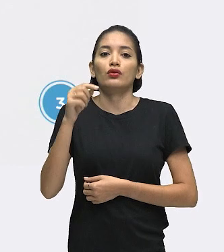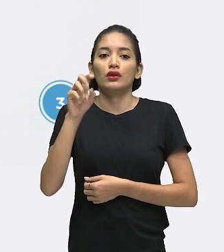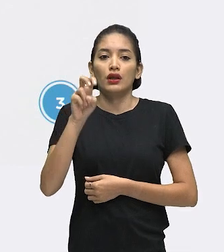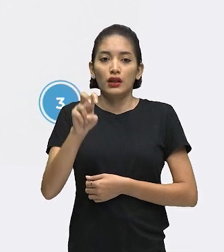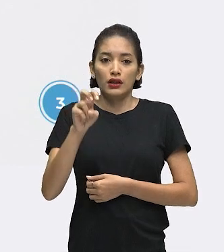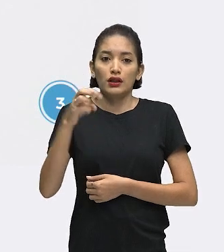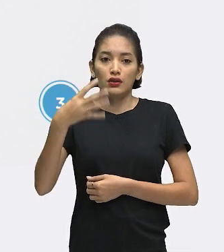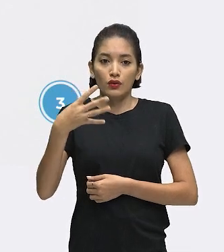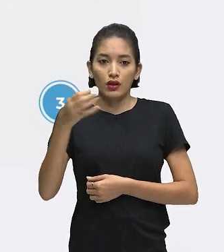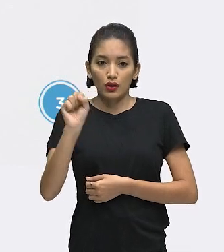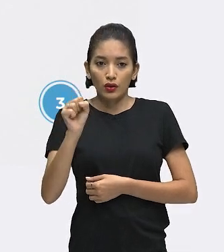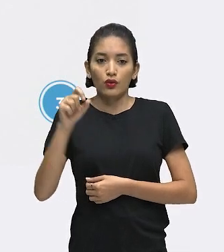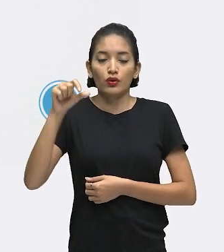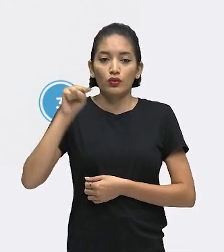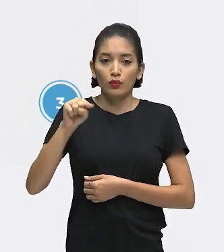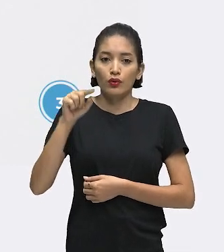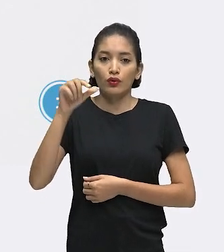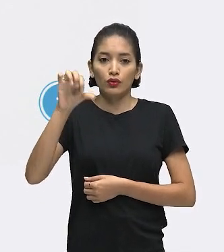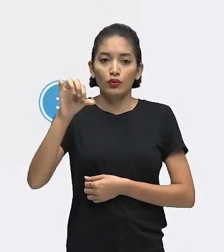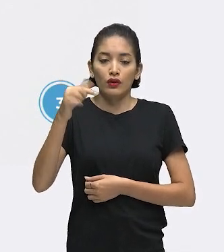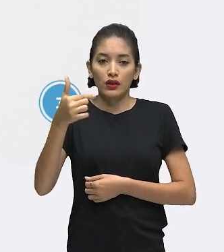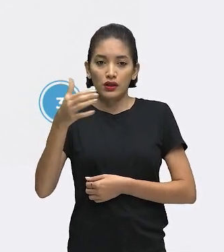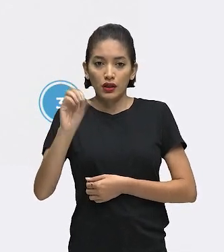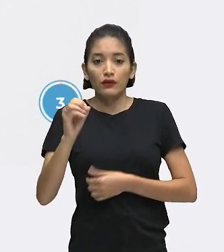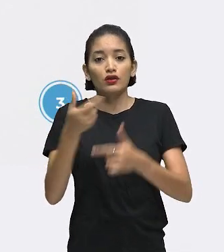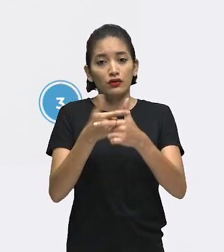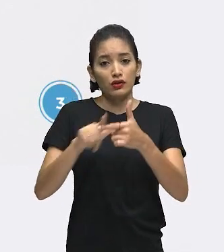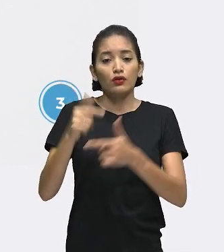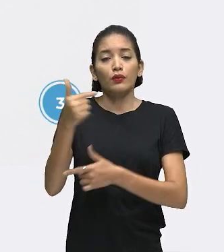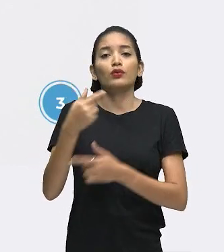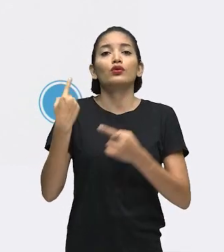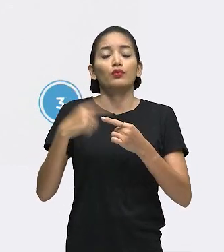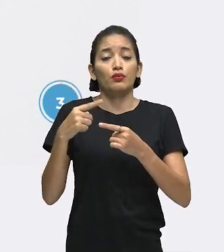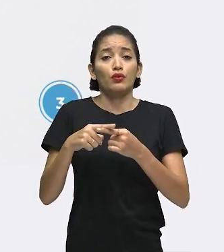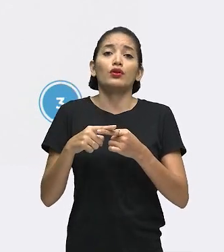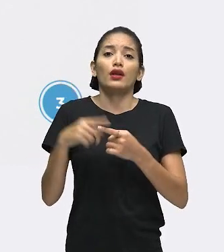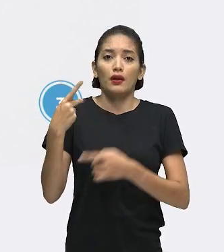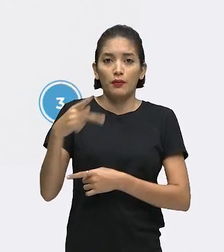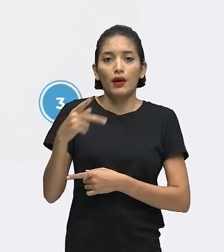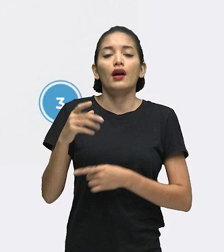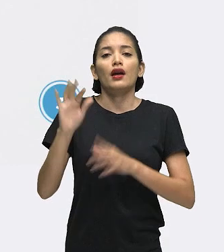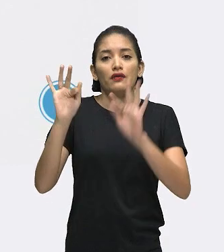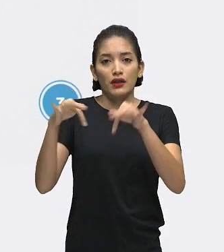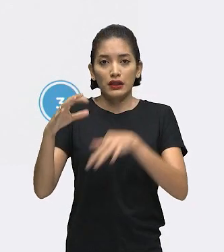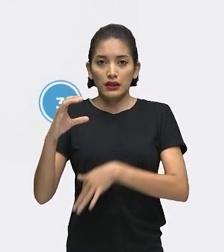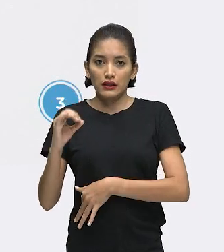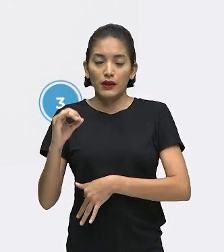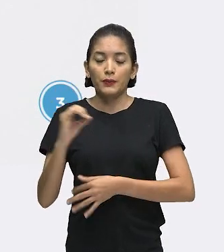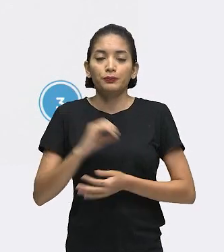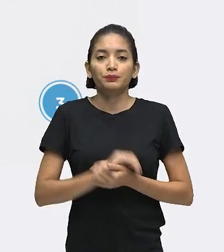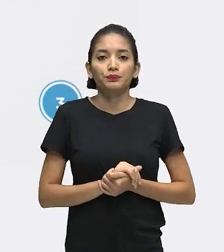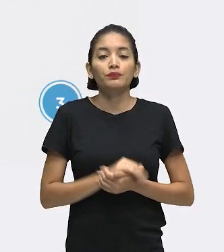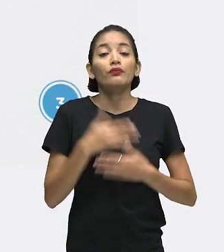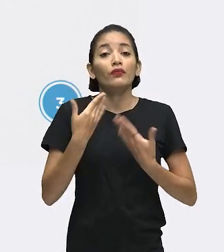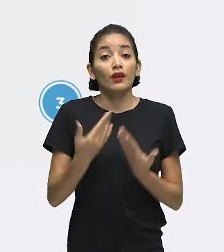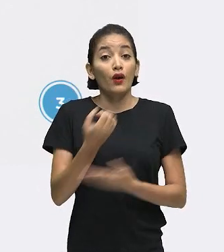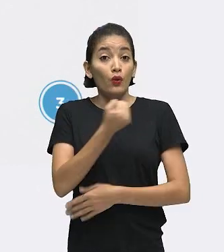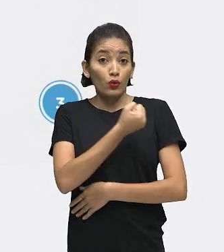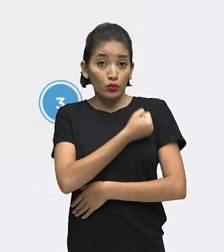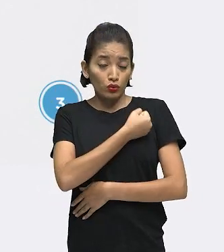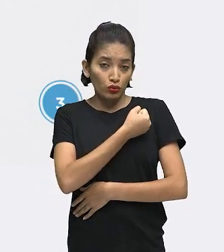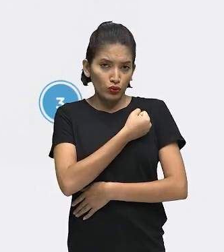12.548.920 também vai ser divisível por 2, porque ele é par, ele termina em 0. Então vejam que o número pode